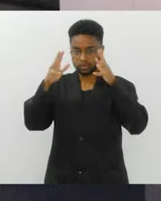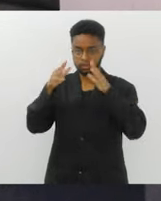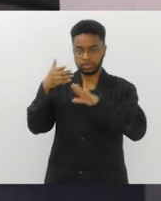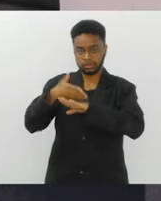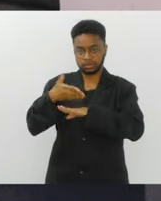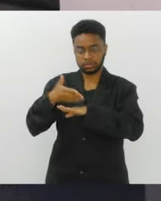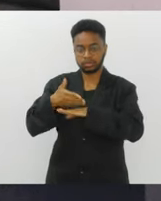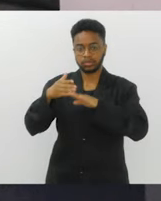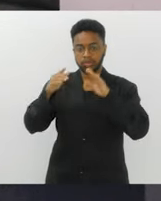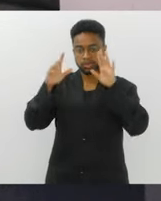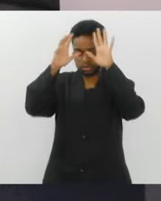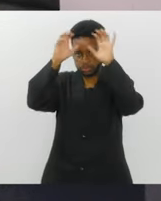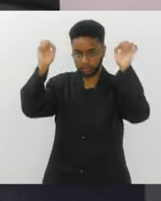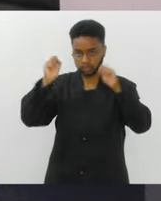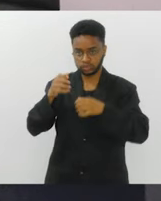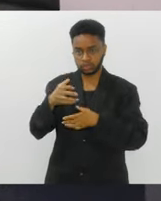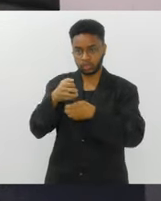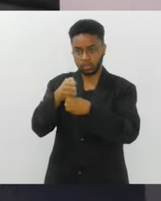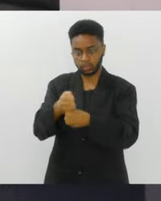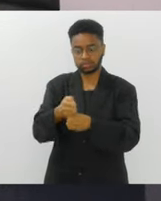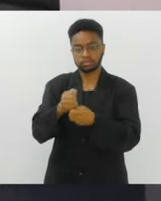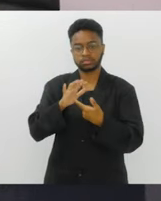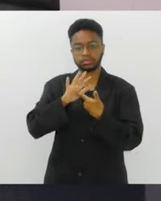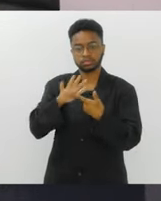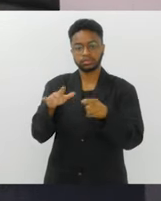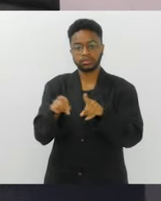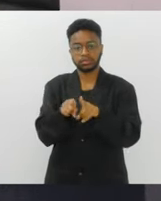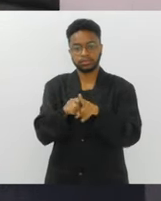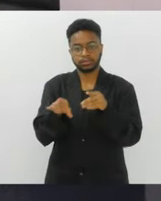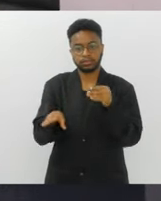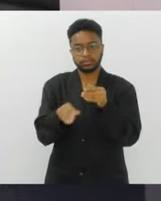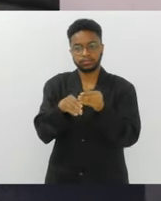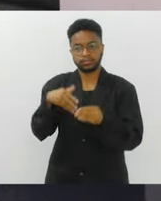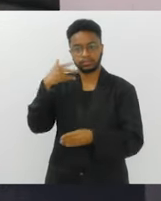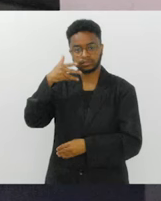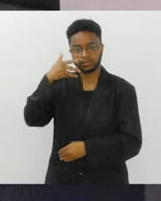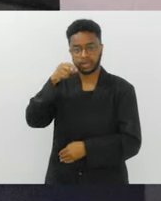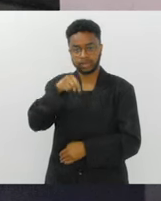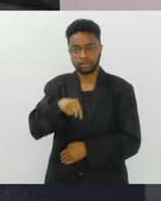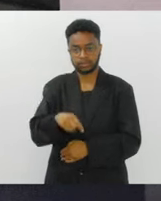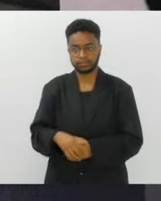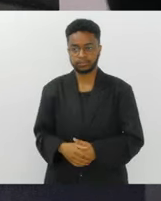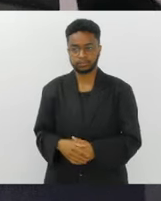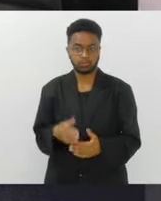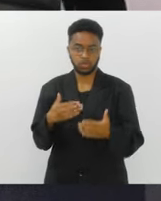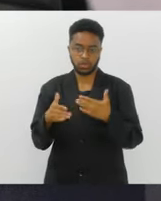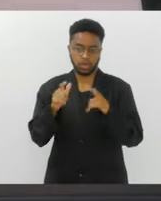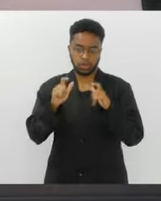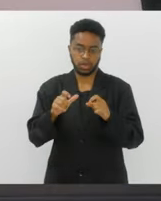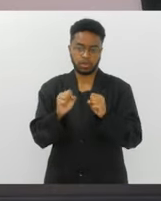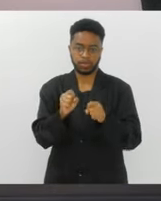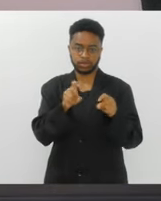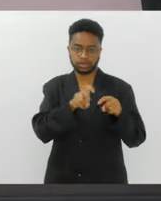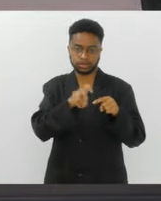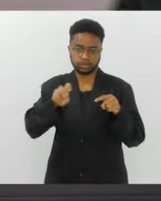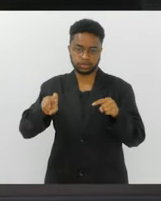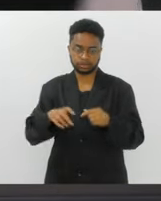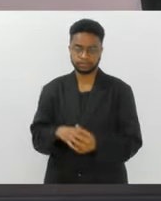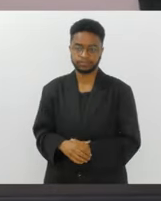Estado, para darem também a sua contribuição a essa audiência pública. Onde vocês desejarem